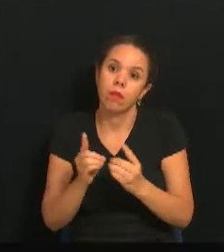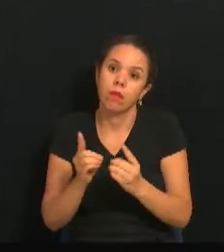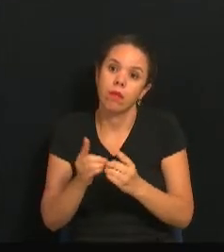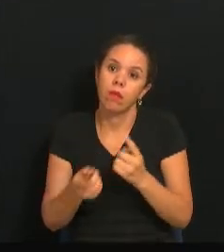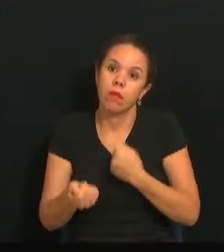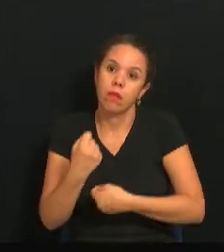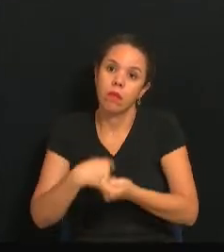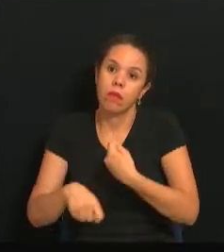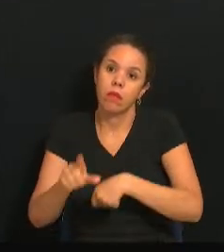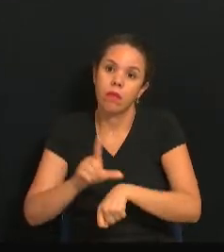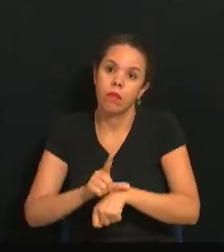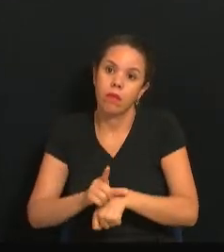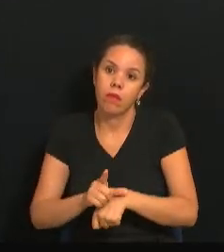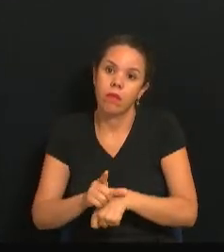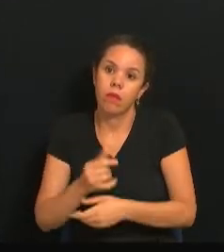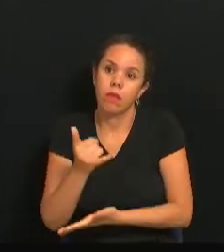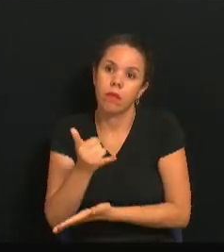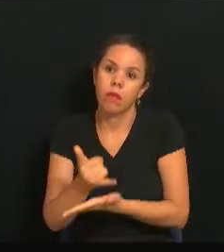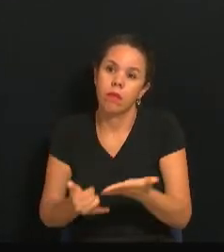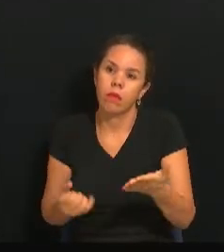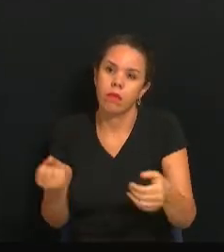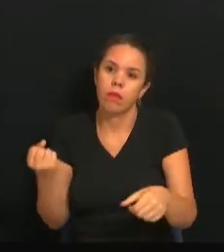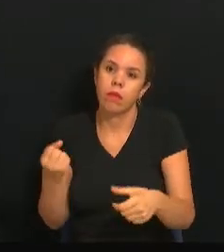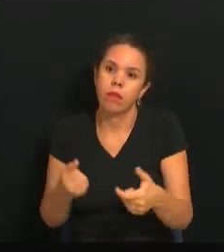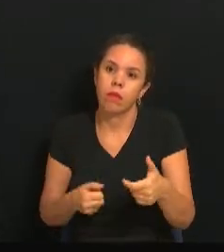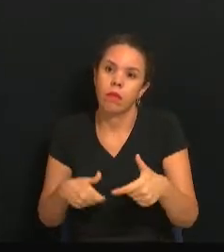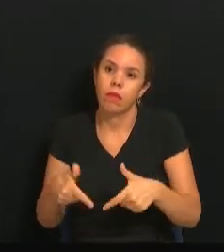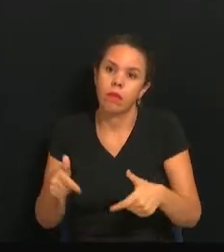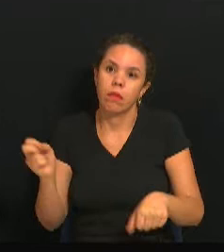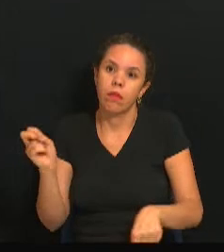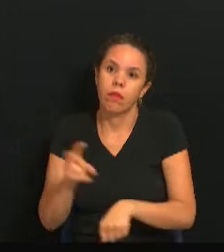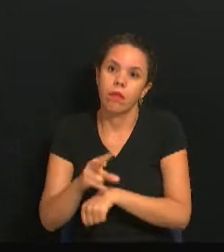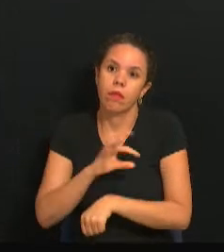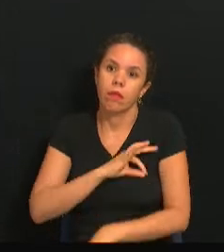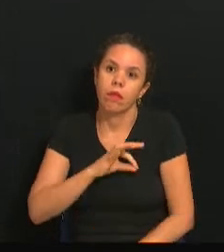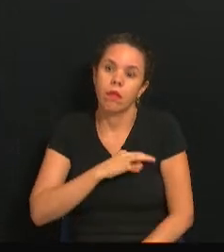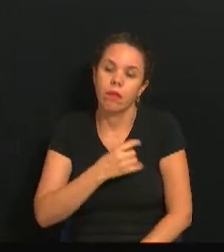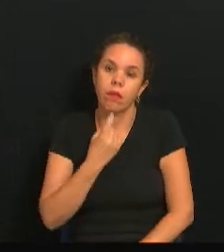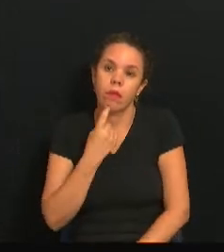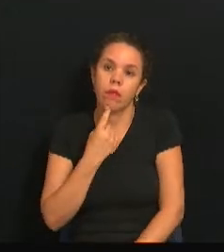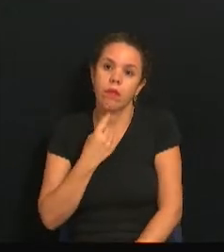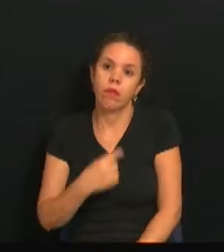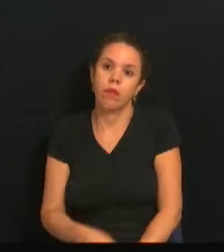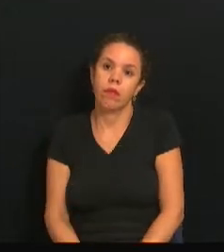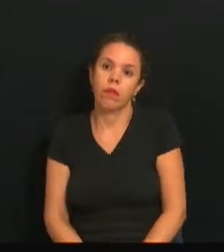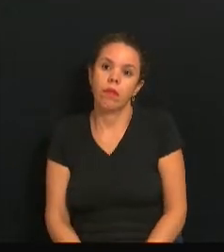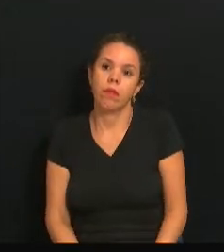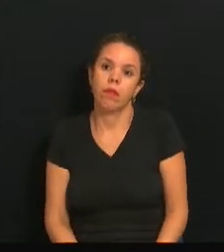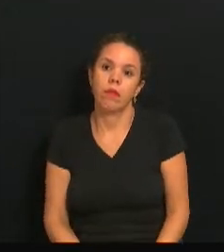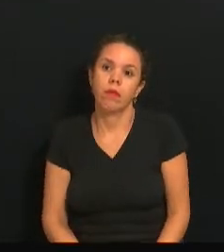que gerariam tributos, empregos, e renda para a população de Campinas.